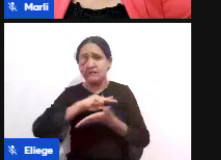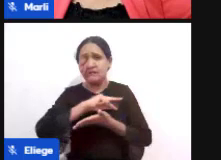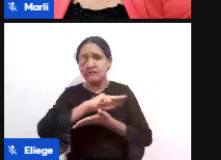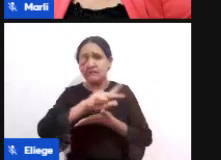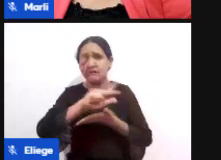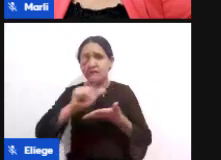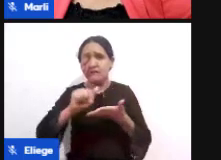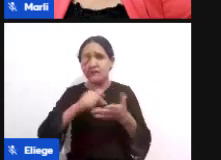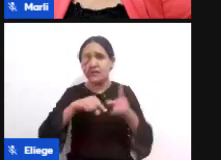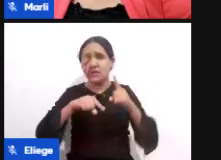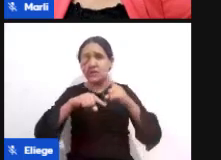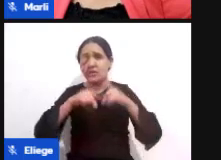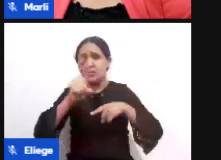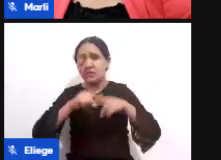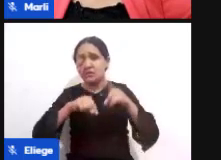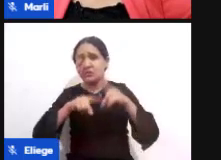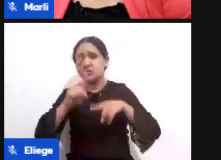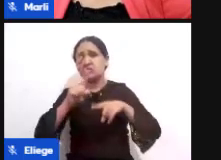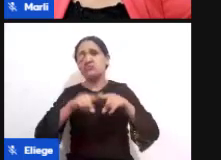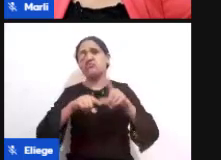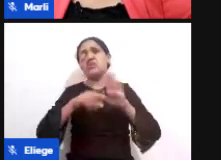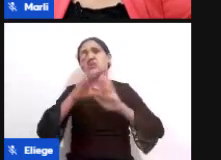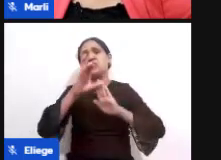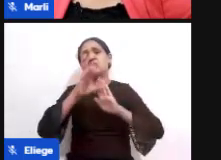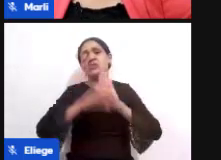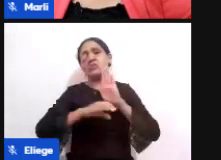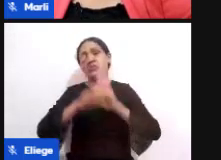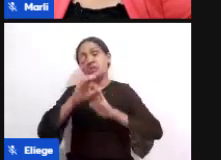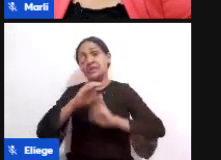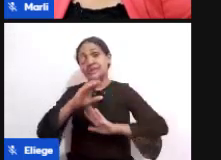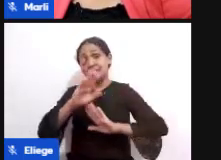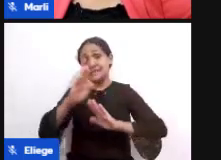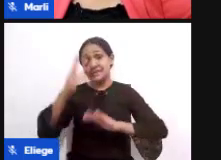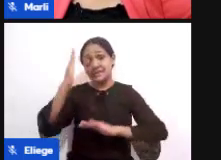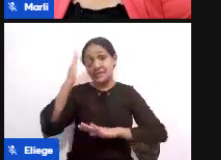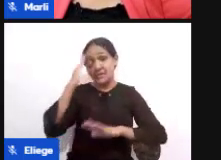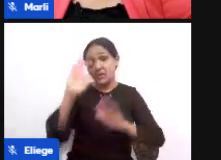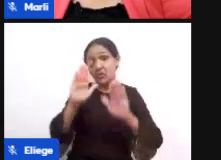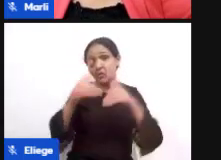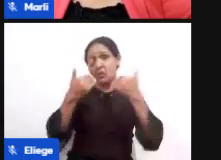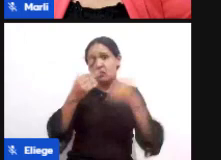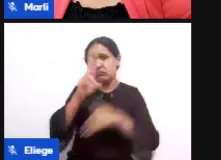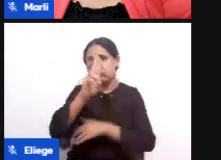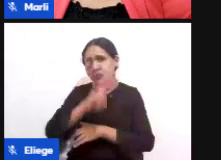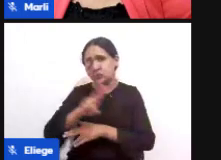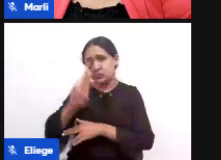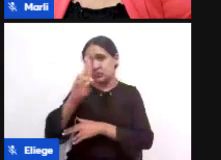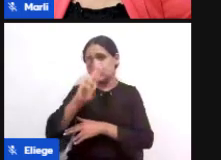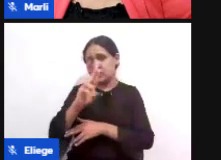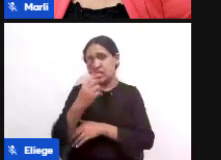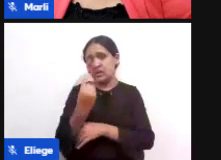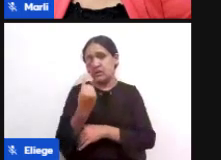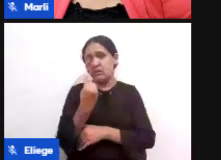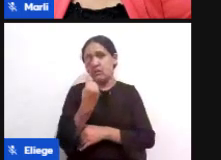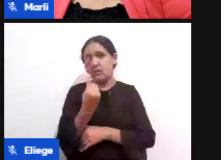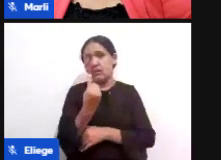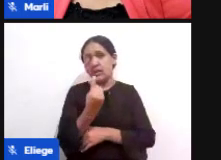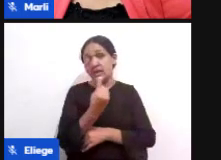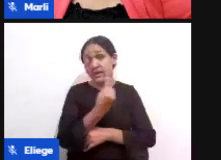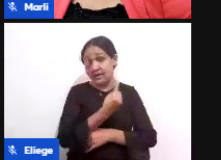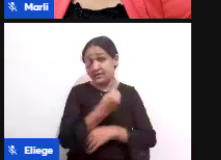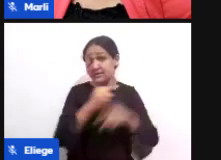curriculares, ele tem que saber em qual momento utilizar cada material